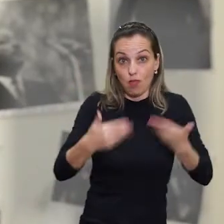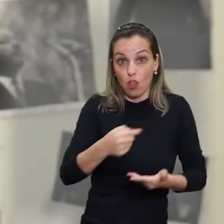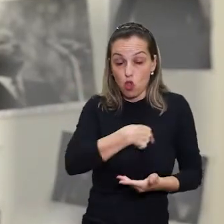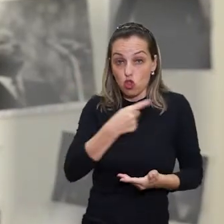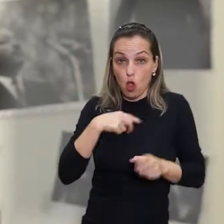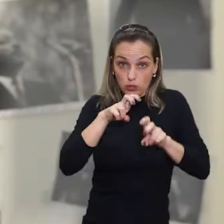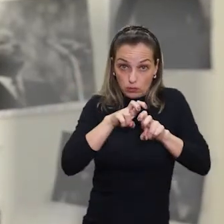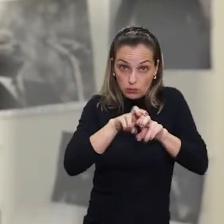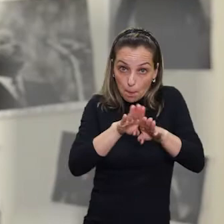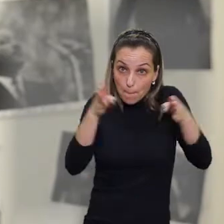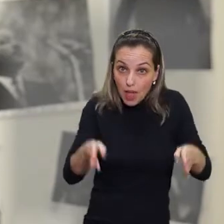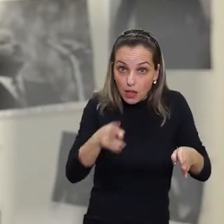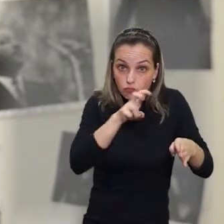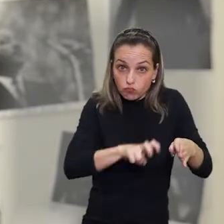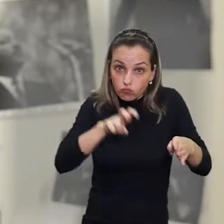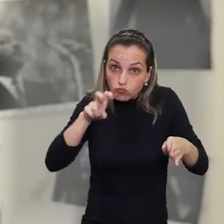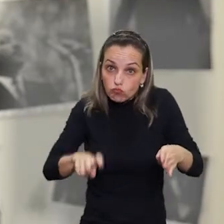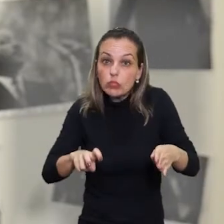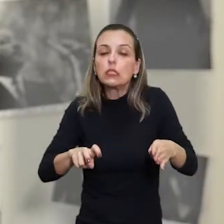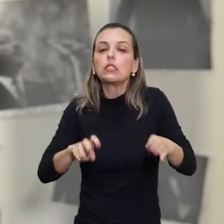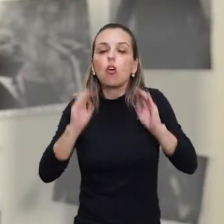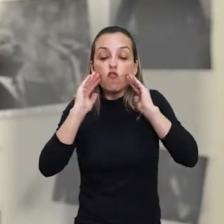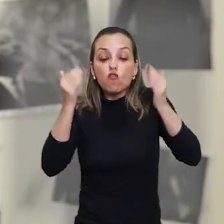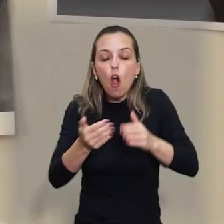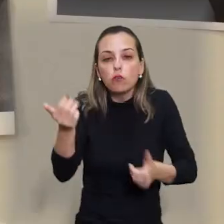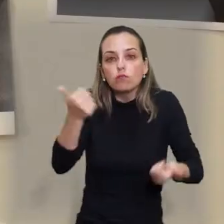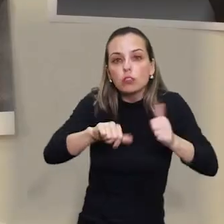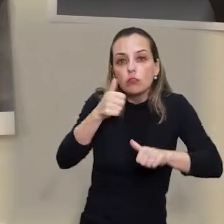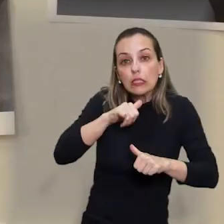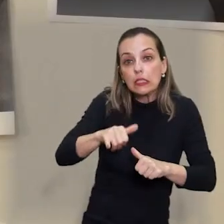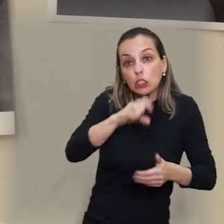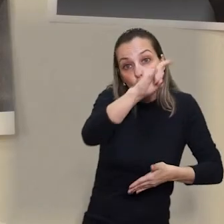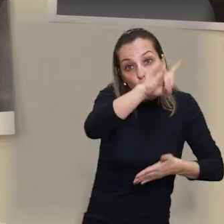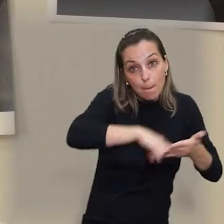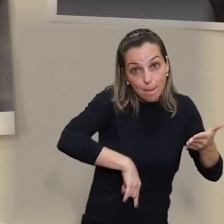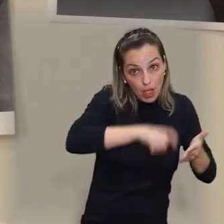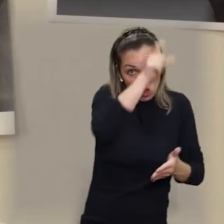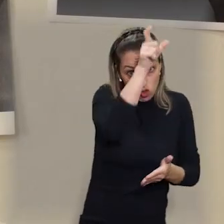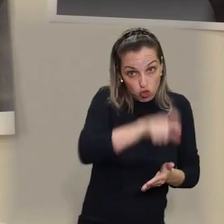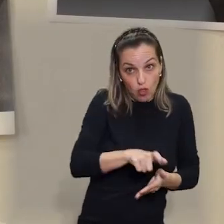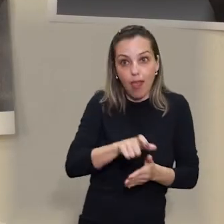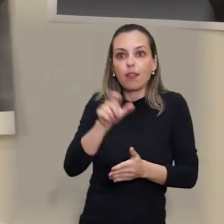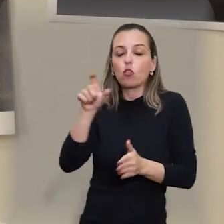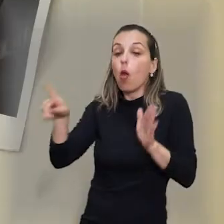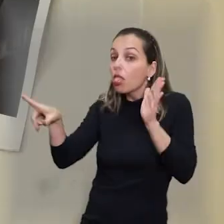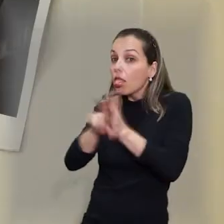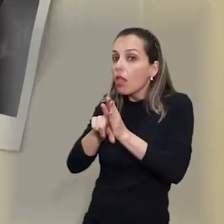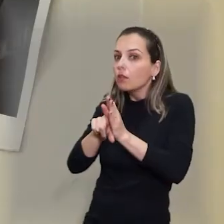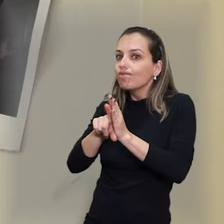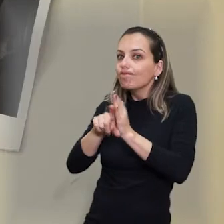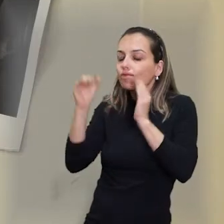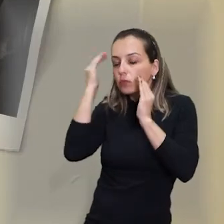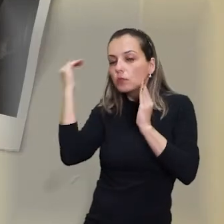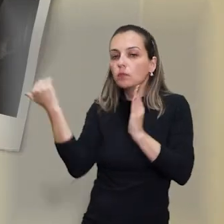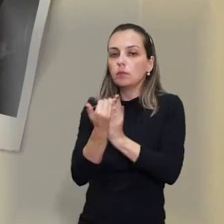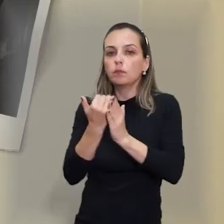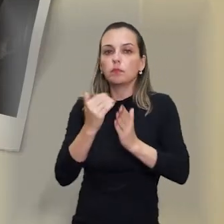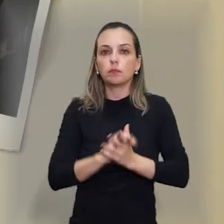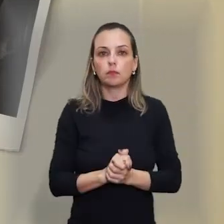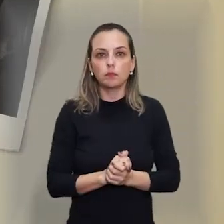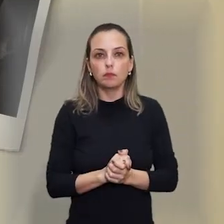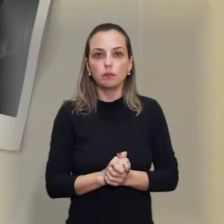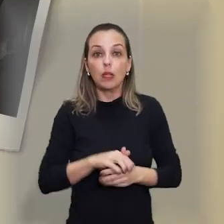ele vem no bojo de algumas ações que vão sendo necessárias a partir da experiência da implementação dessas leis, e a gente